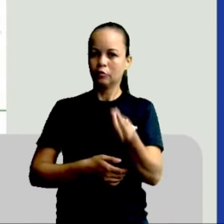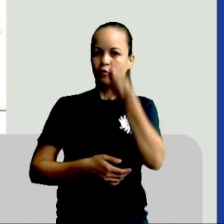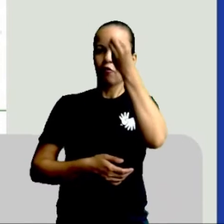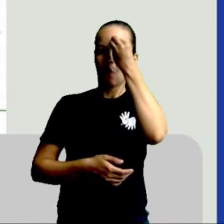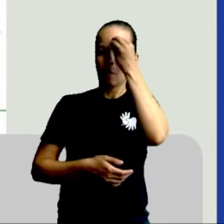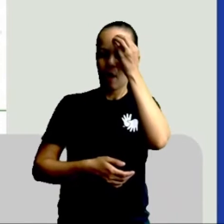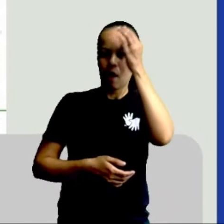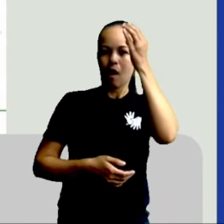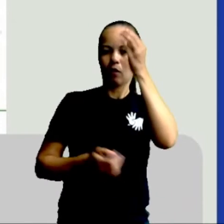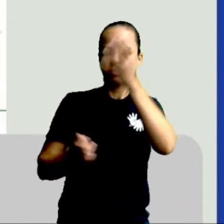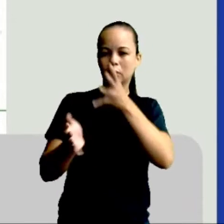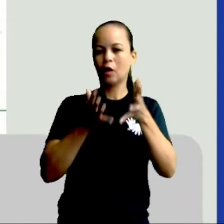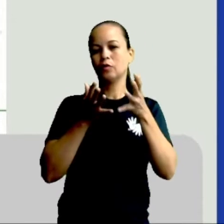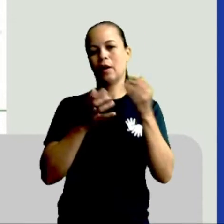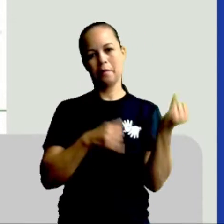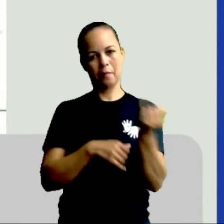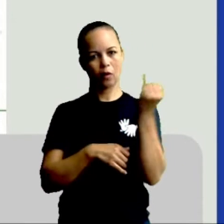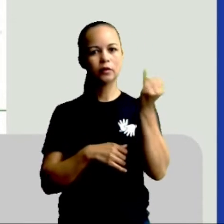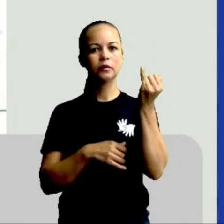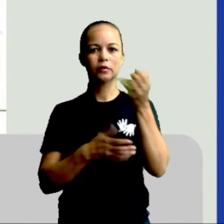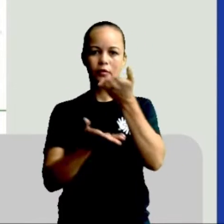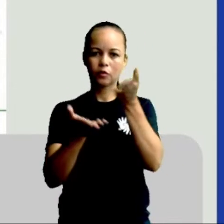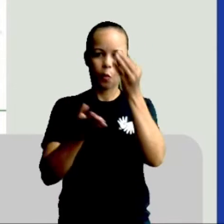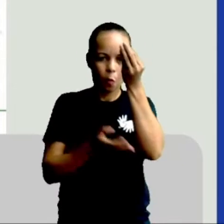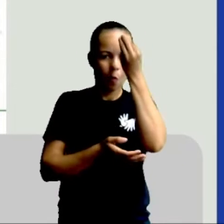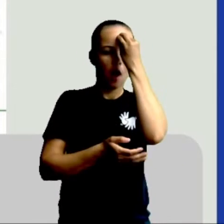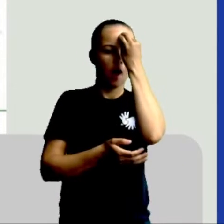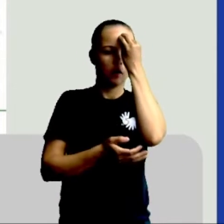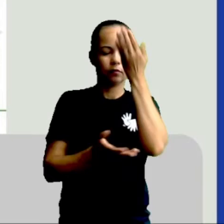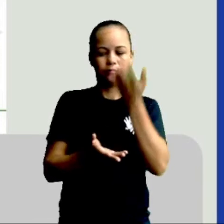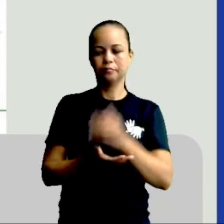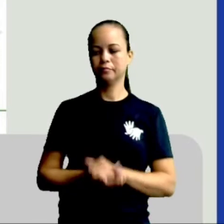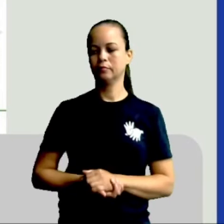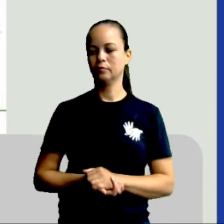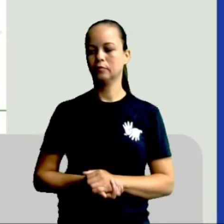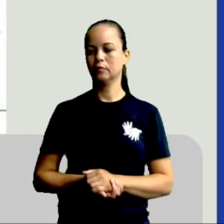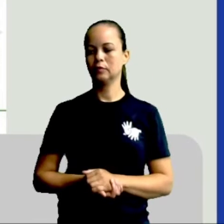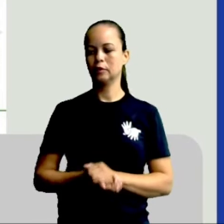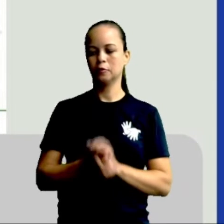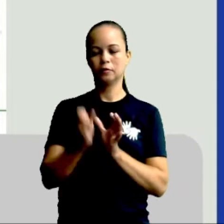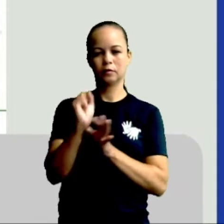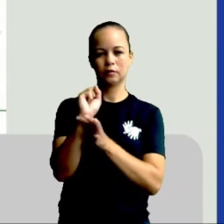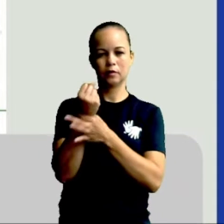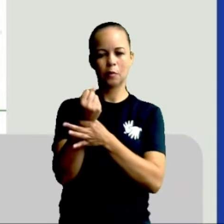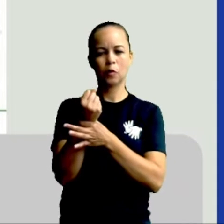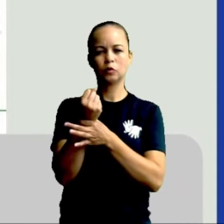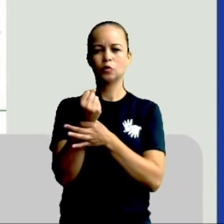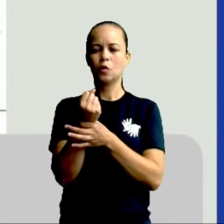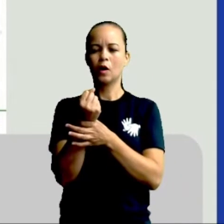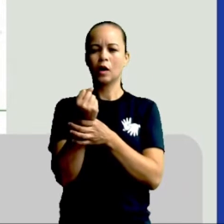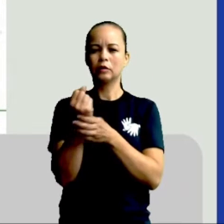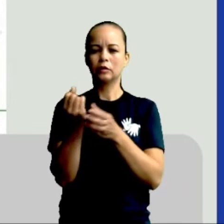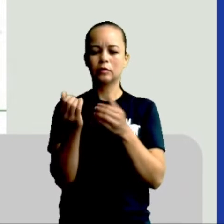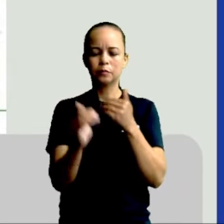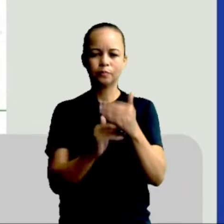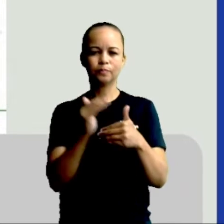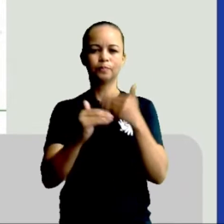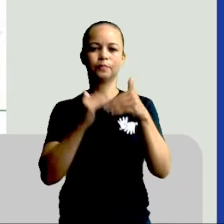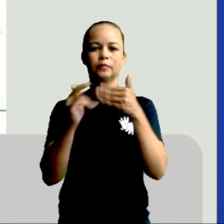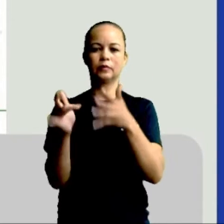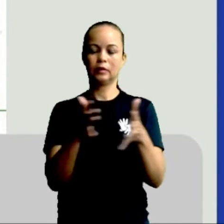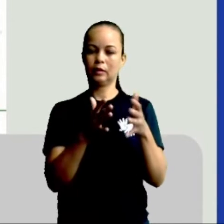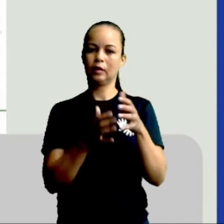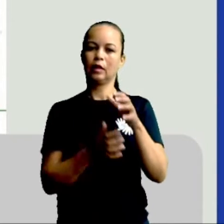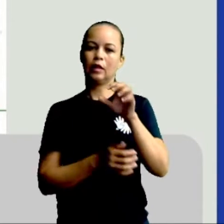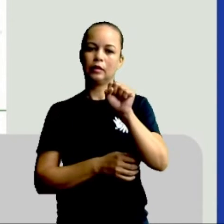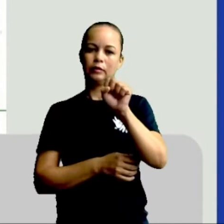informações, porque é importantíssimo. Garantiu um modo bastante eficiente na reprodução